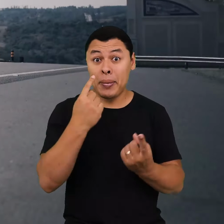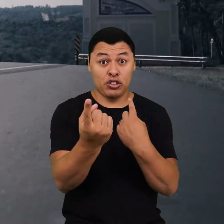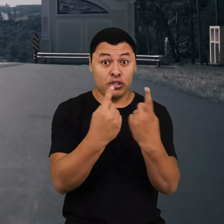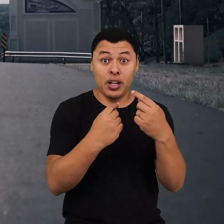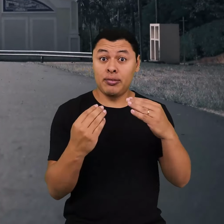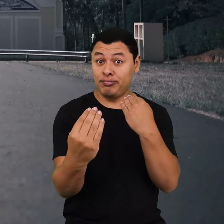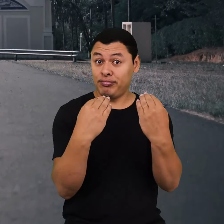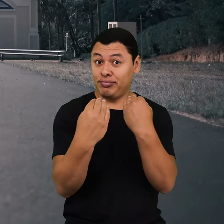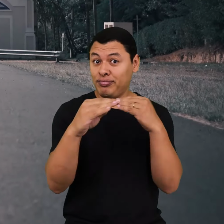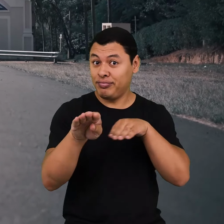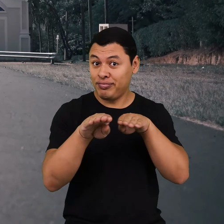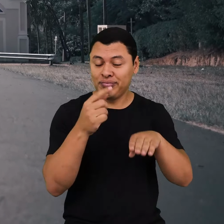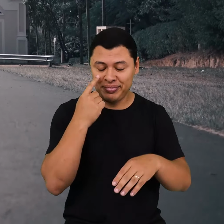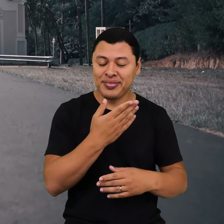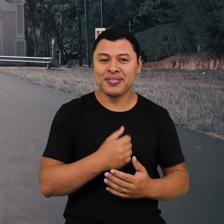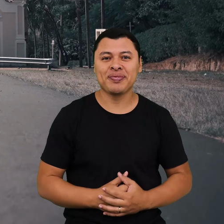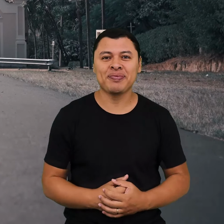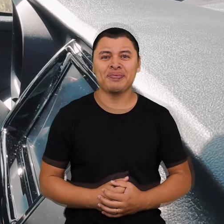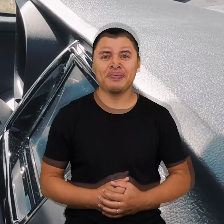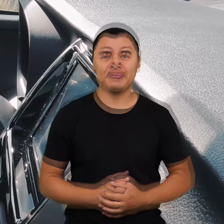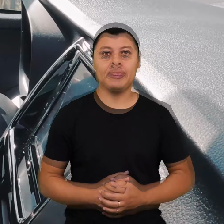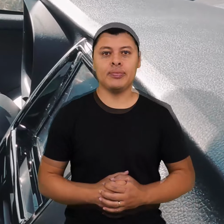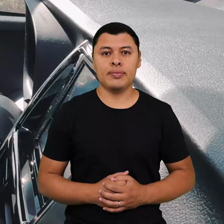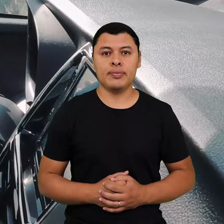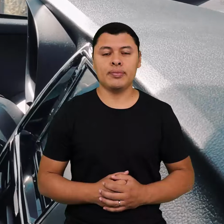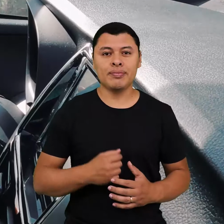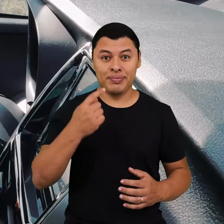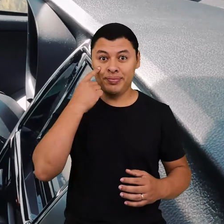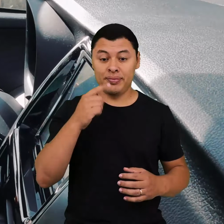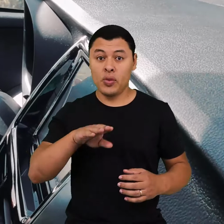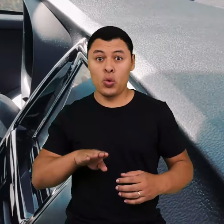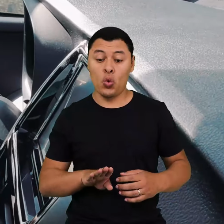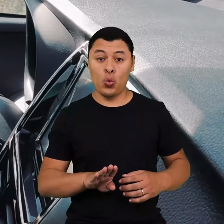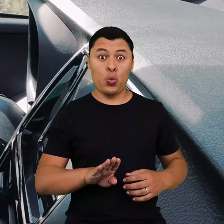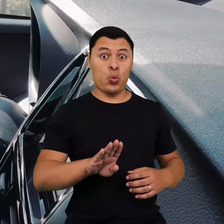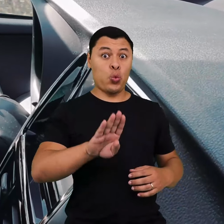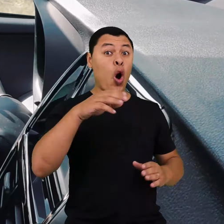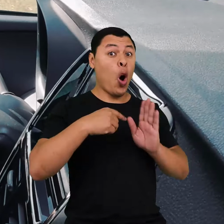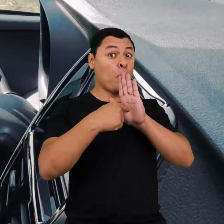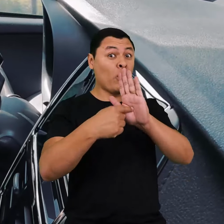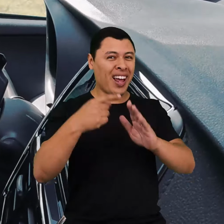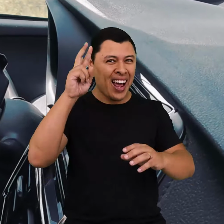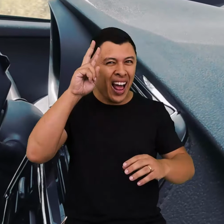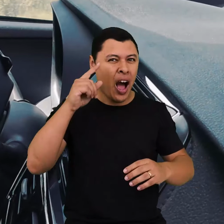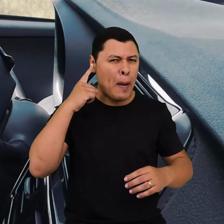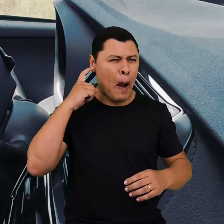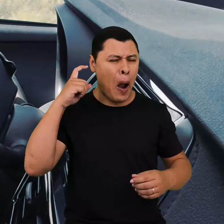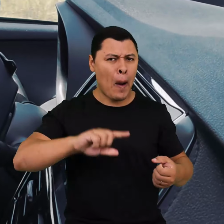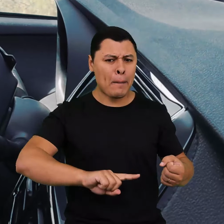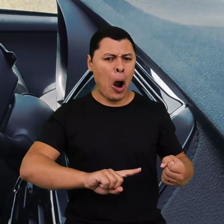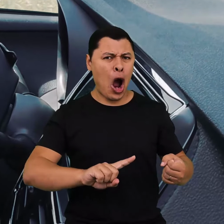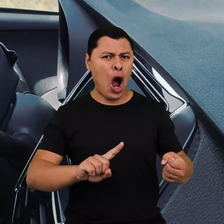vamos pegar um pouquinho de estrada para a gente ver como é que o Yaris se comporta. Aqui nesse trecho de subida, vocês vão perceber aquela característica que eu falei do